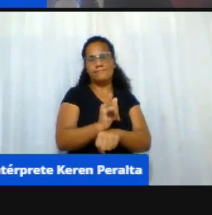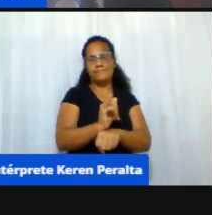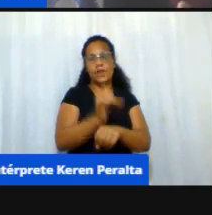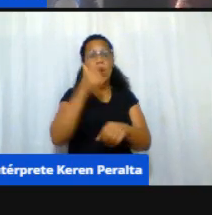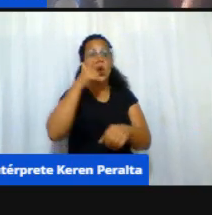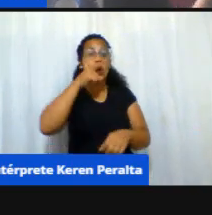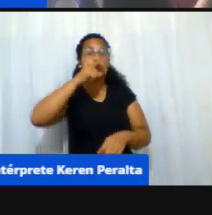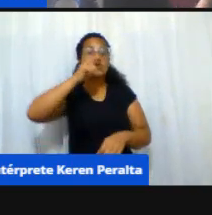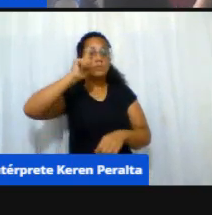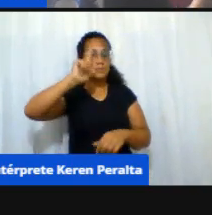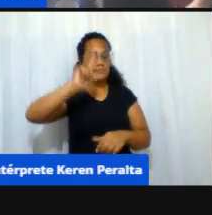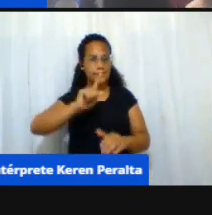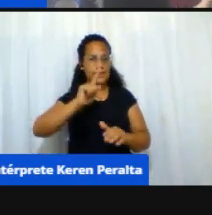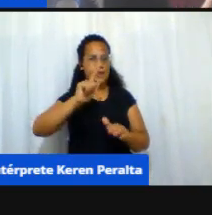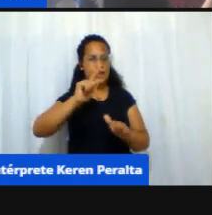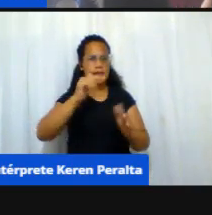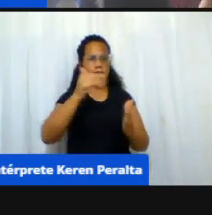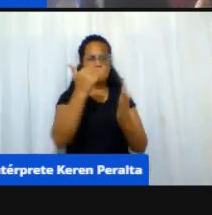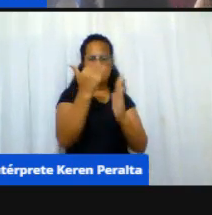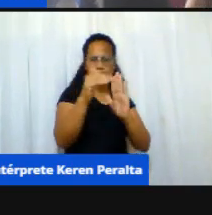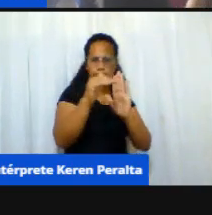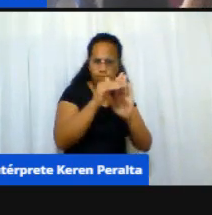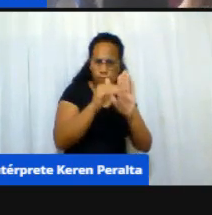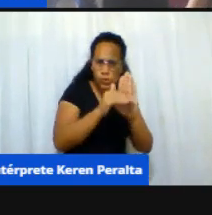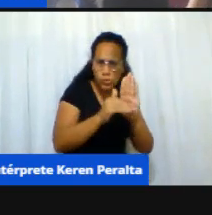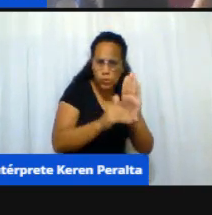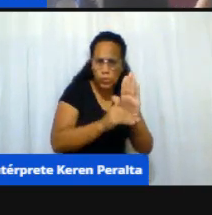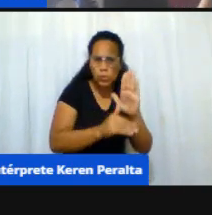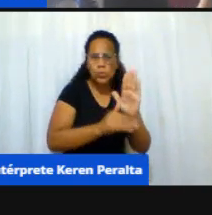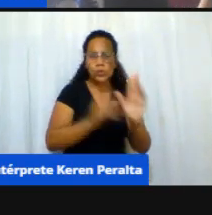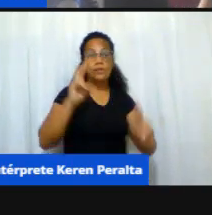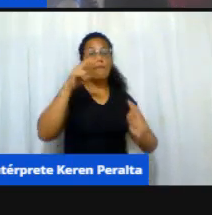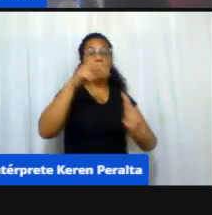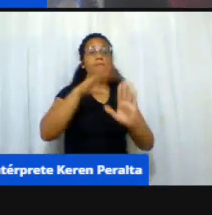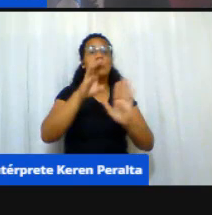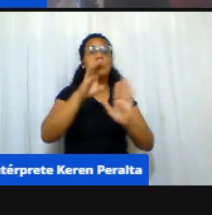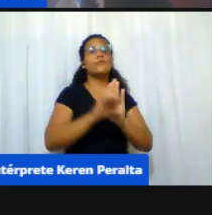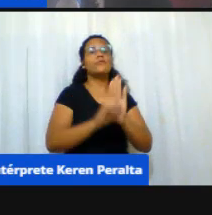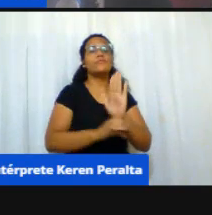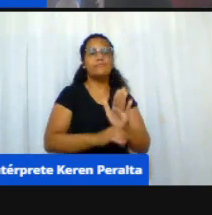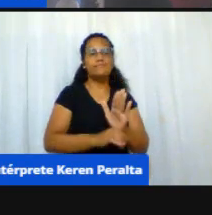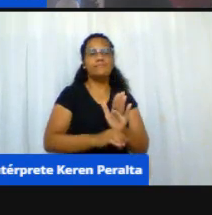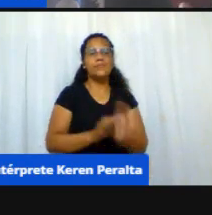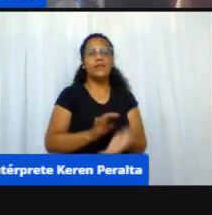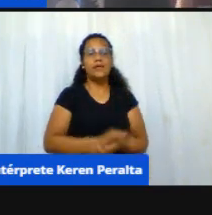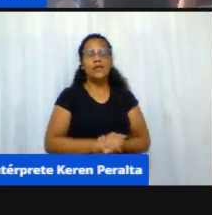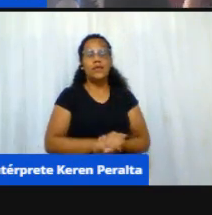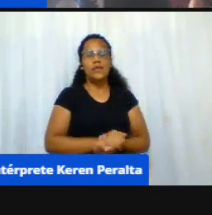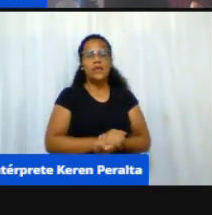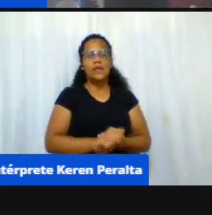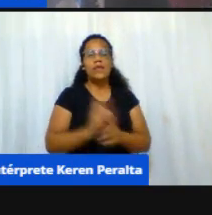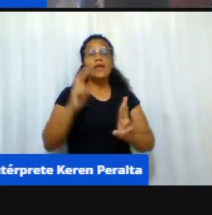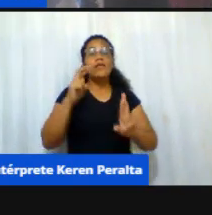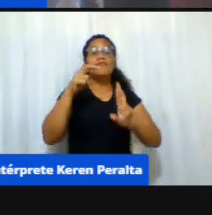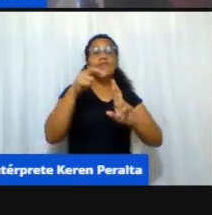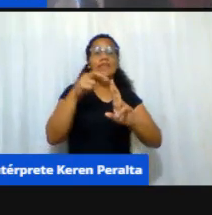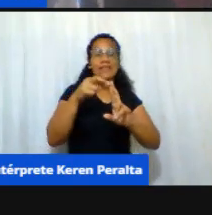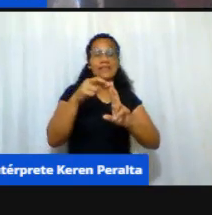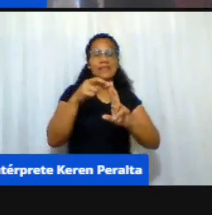E, frente a essa percepção de repetição de habilidades, diminui bastante a